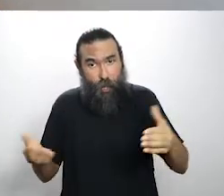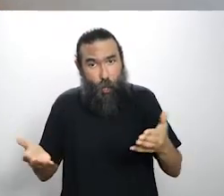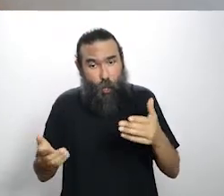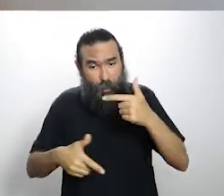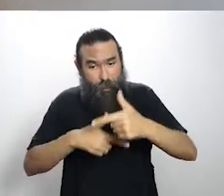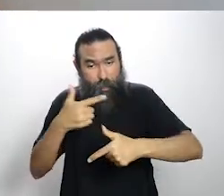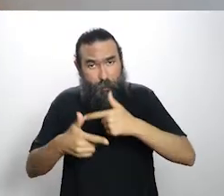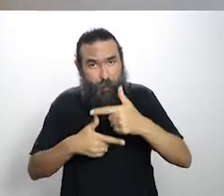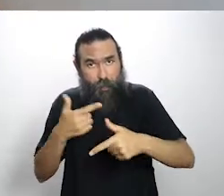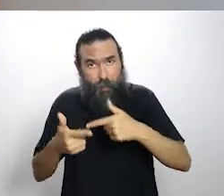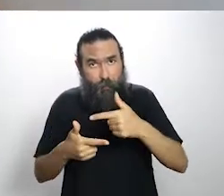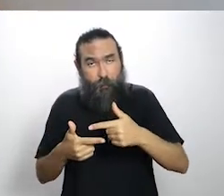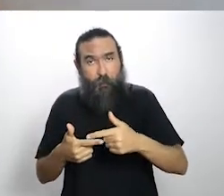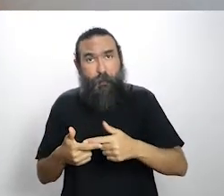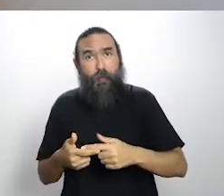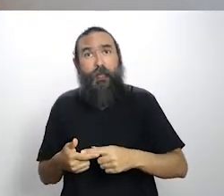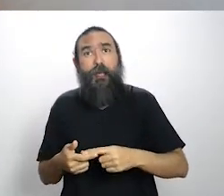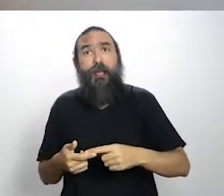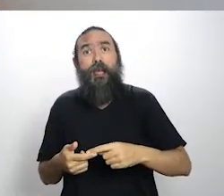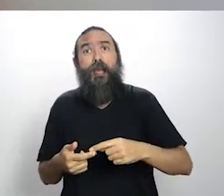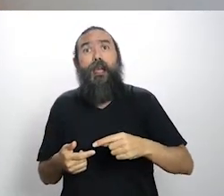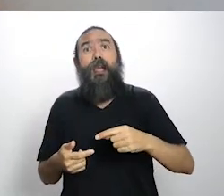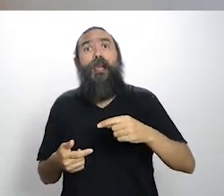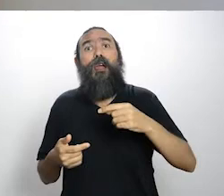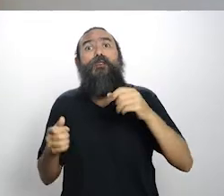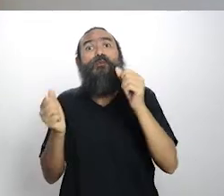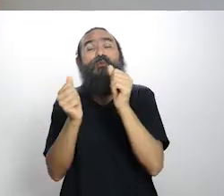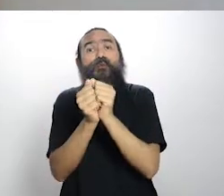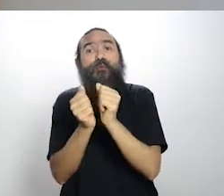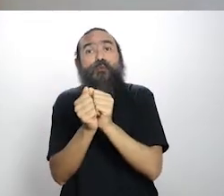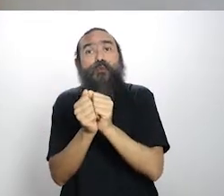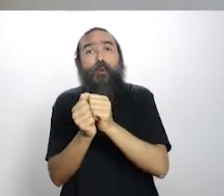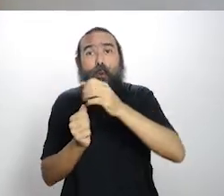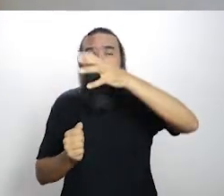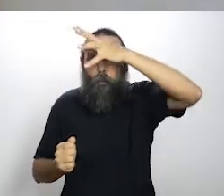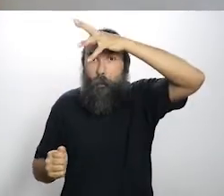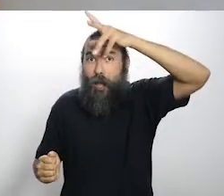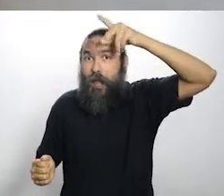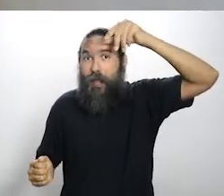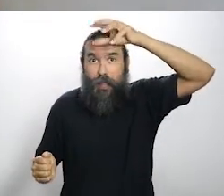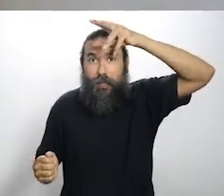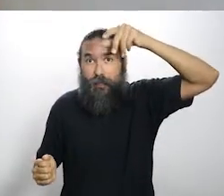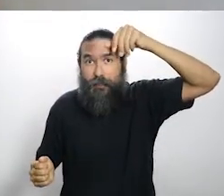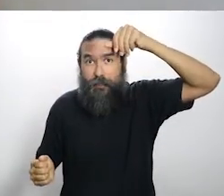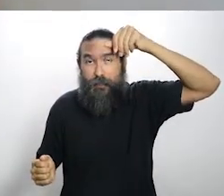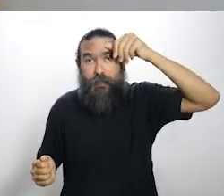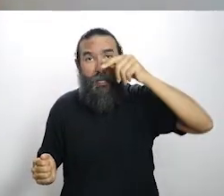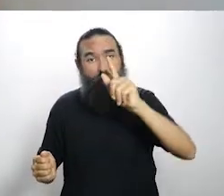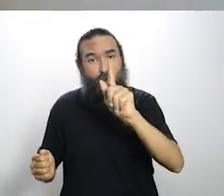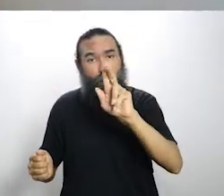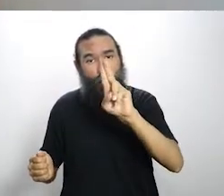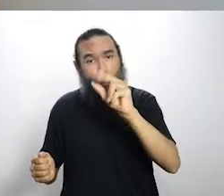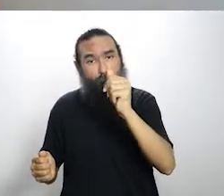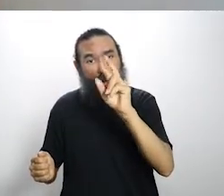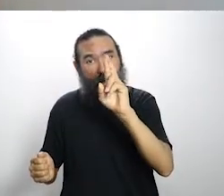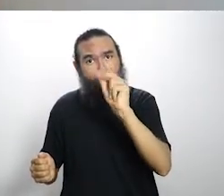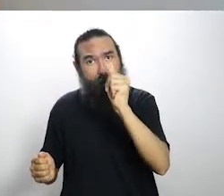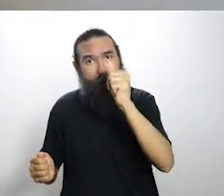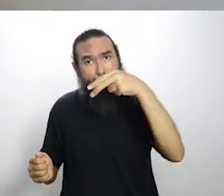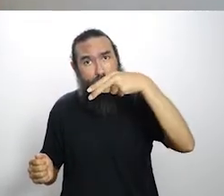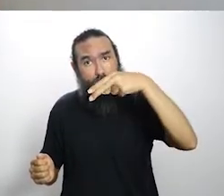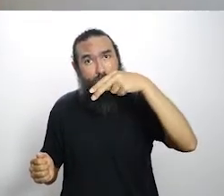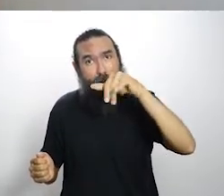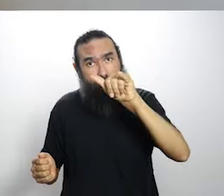estava dentro de uma educação infantil aqui do povo Guarani em São Paulo, então eu estava nessa política dentro